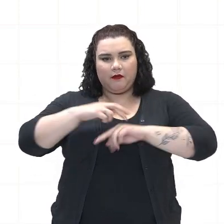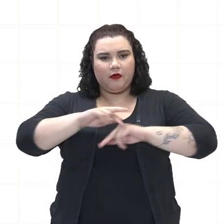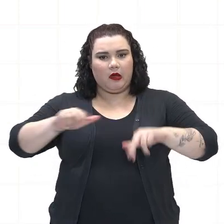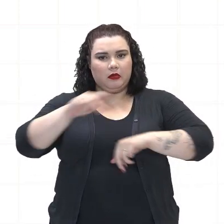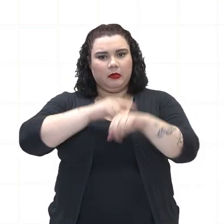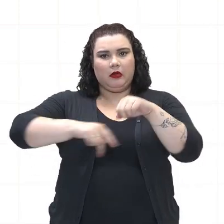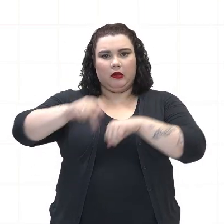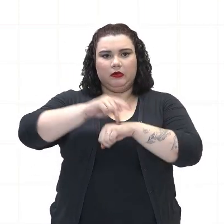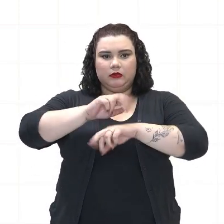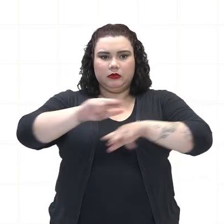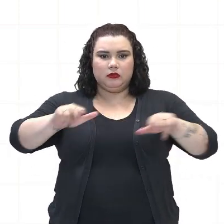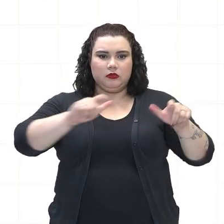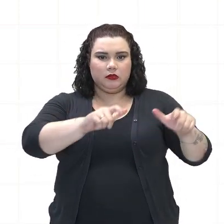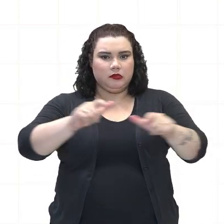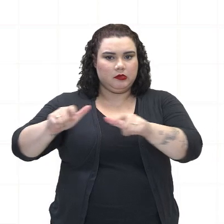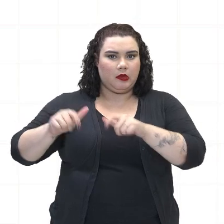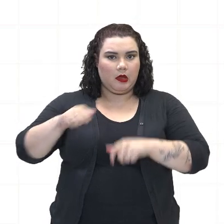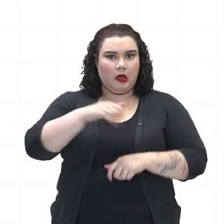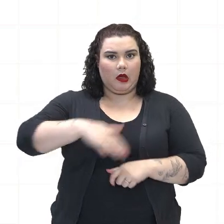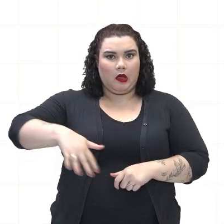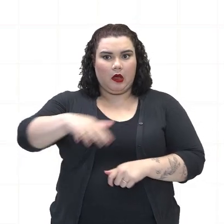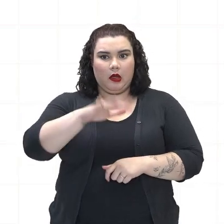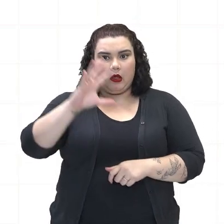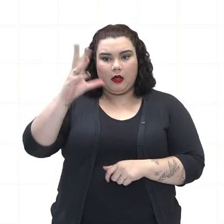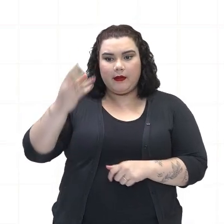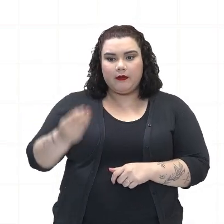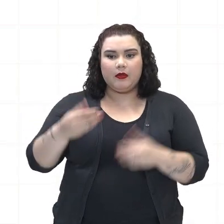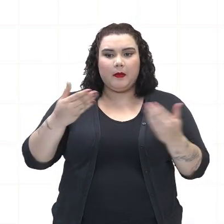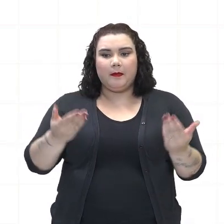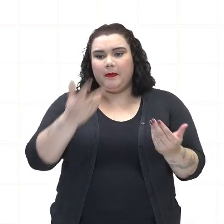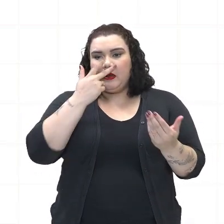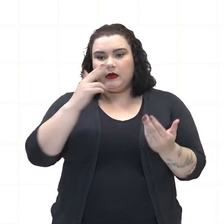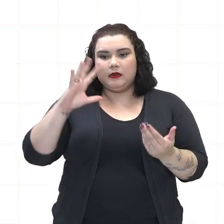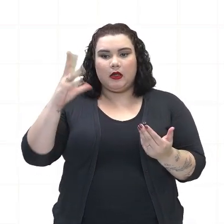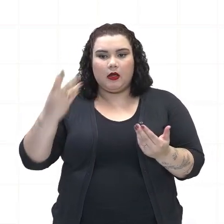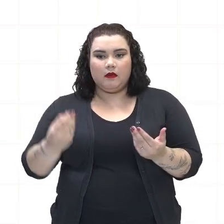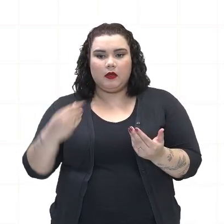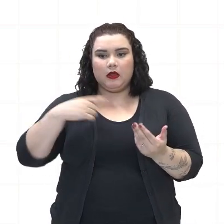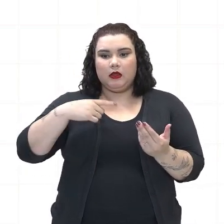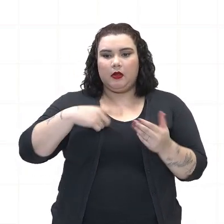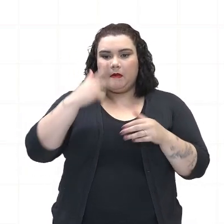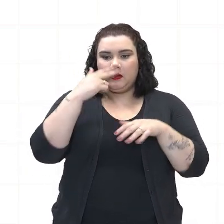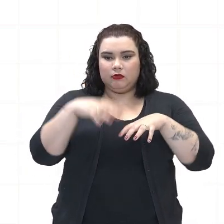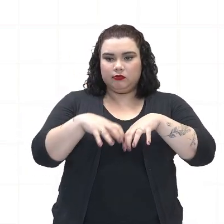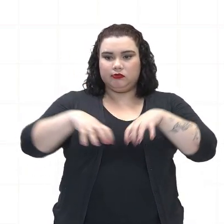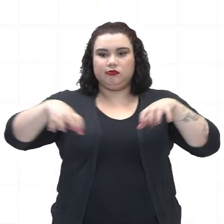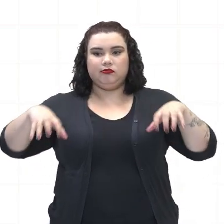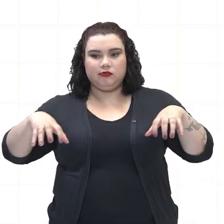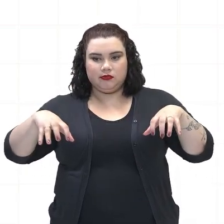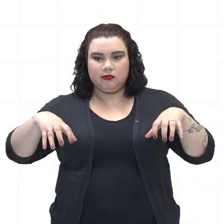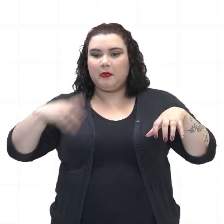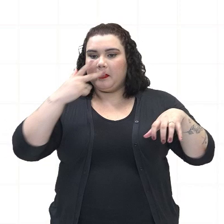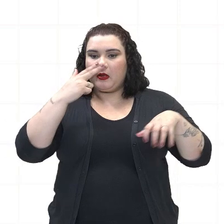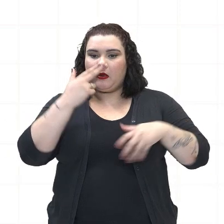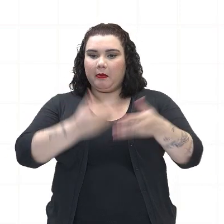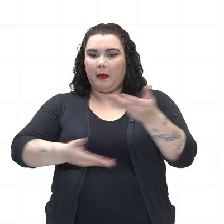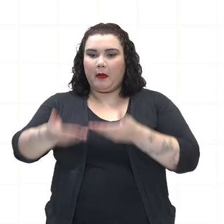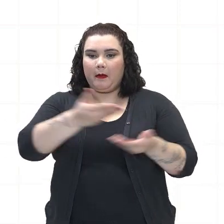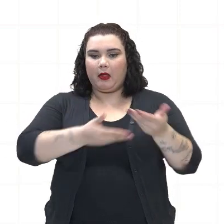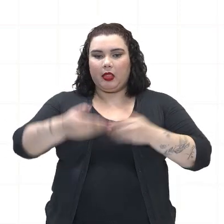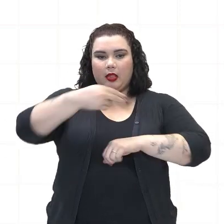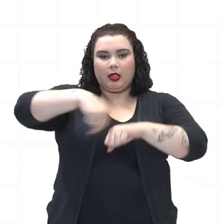diferentes ocupando a área da África, é como se a África se tornasse separada, partilhada entre várias